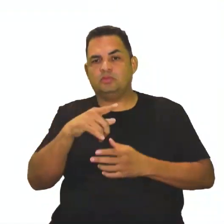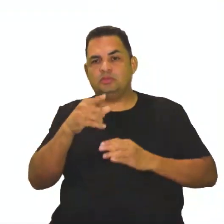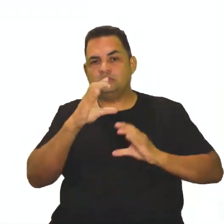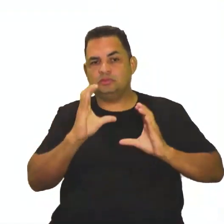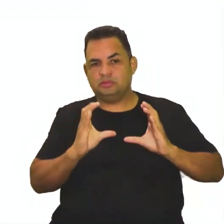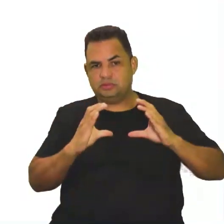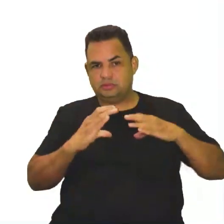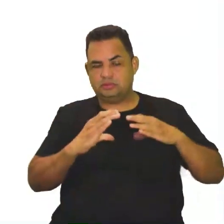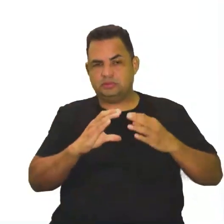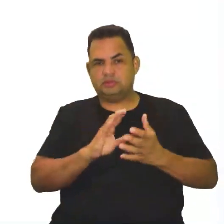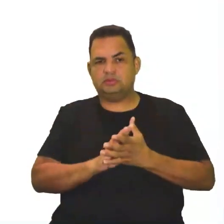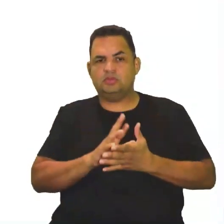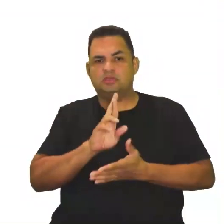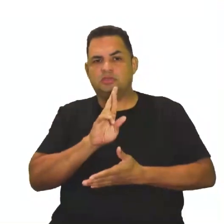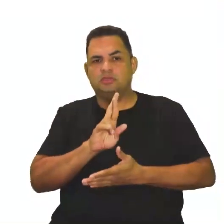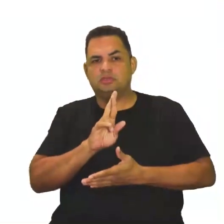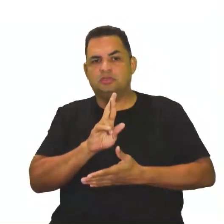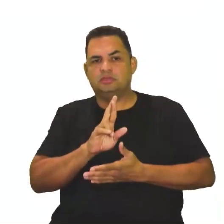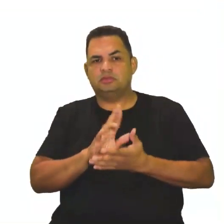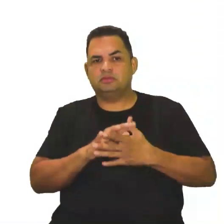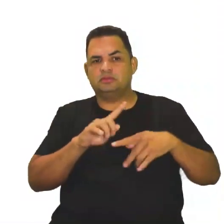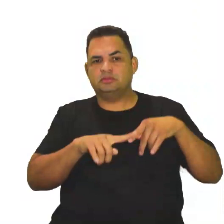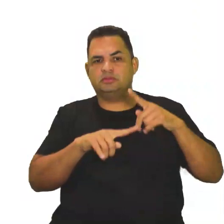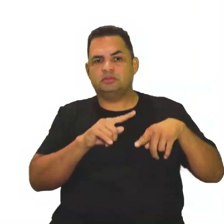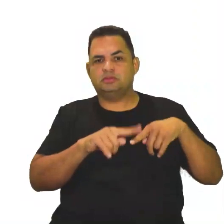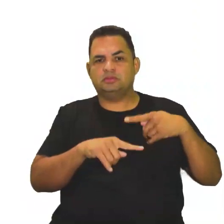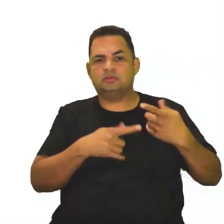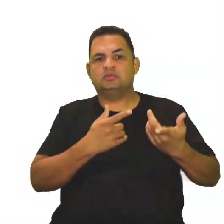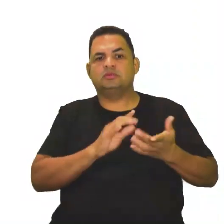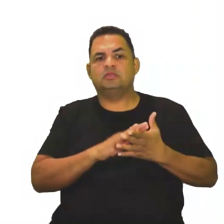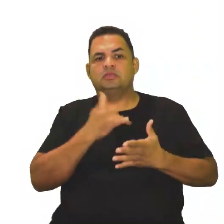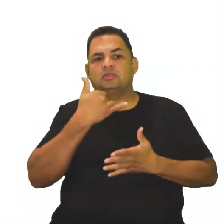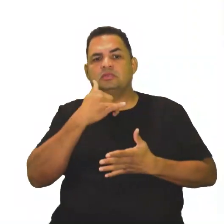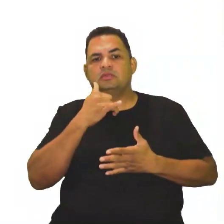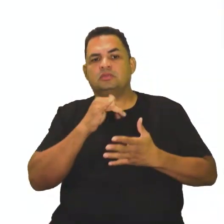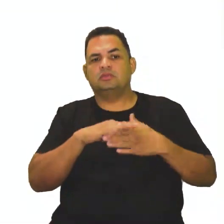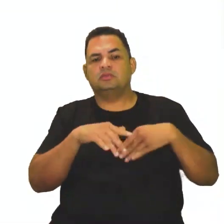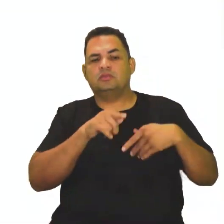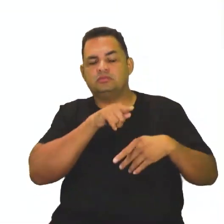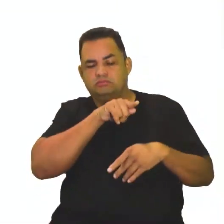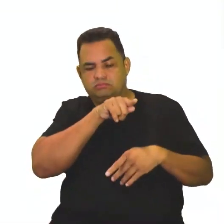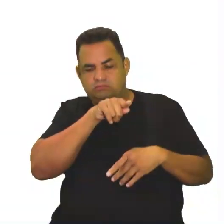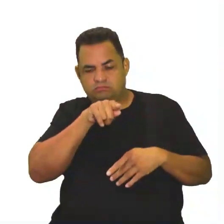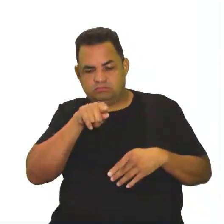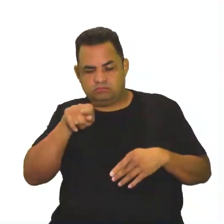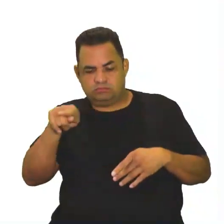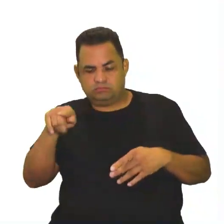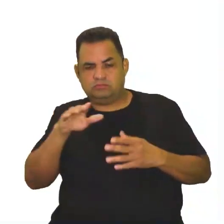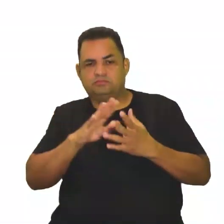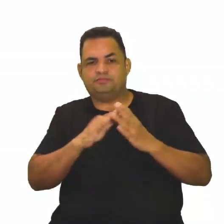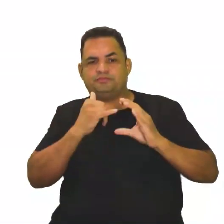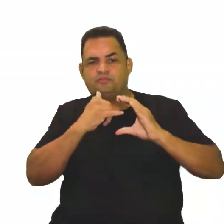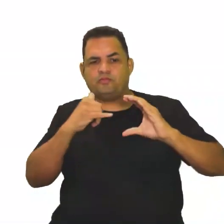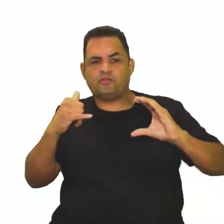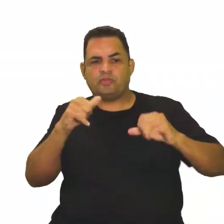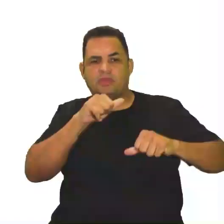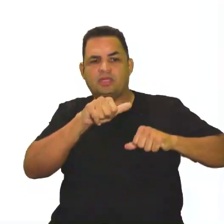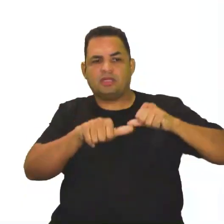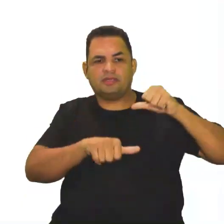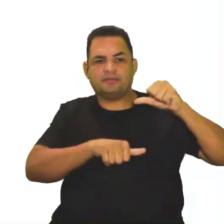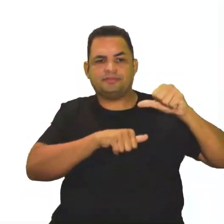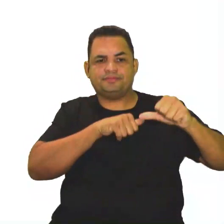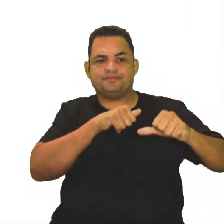o seguinte: os resistores são dispositivos elétricos que, ao serem percorridos por uma corrente,